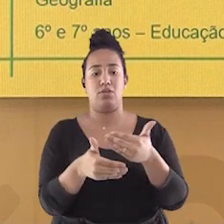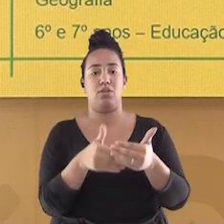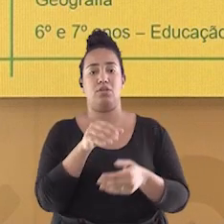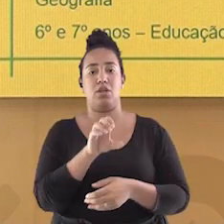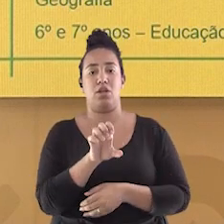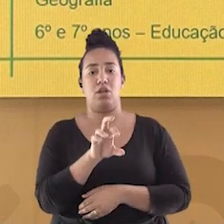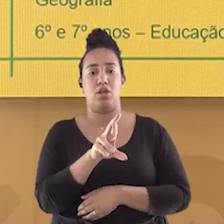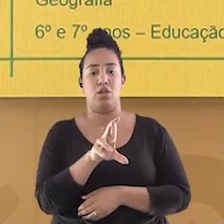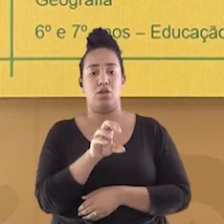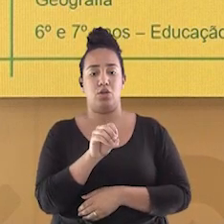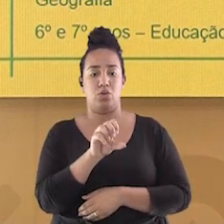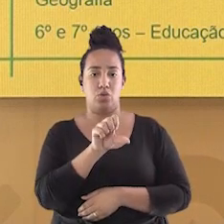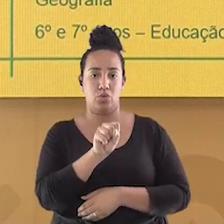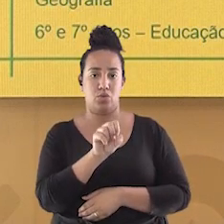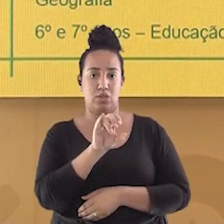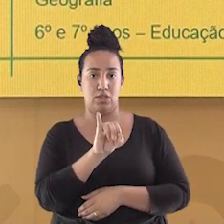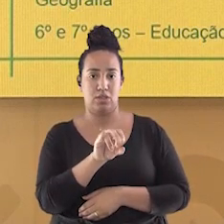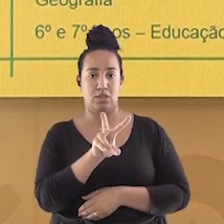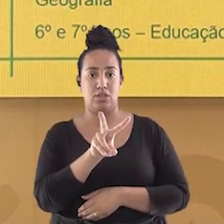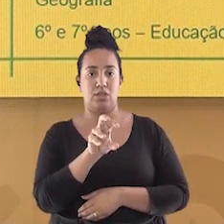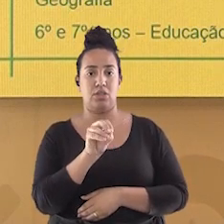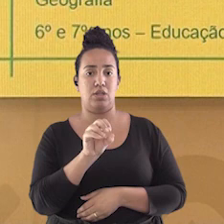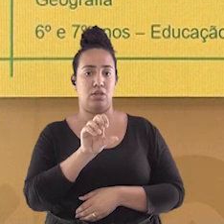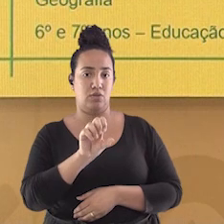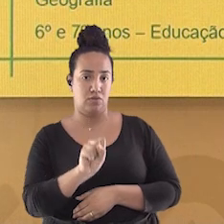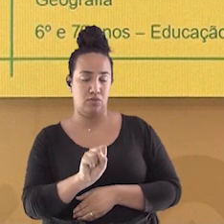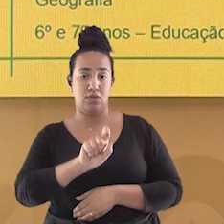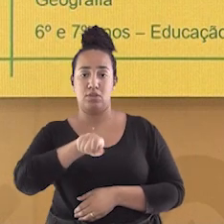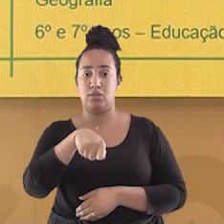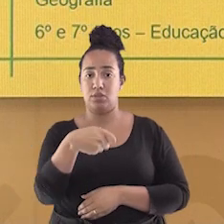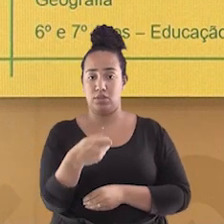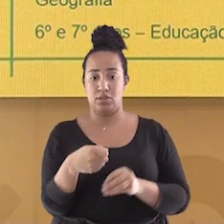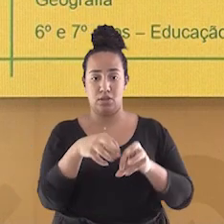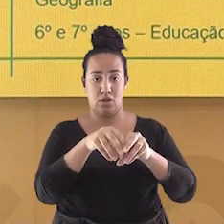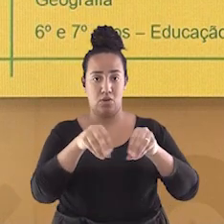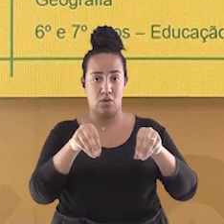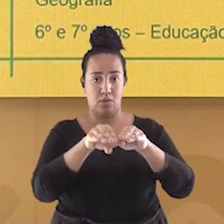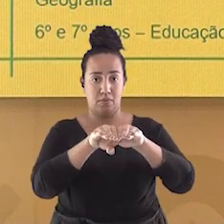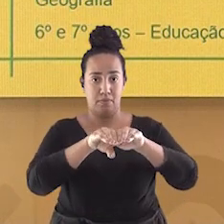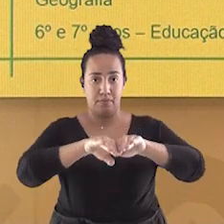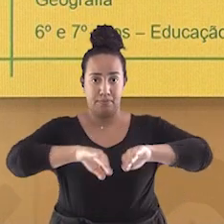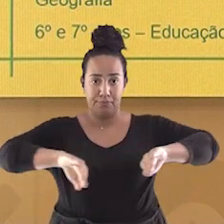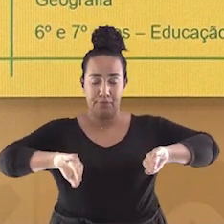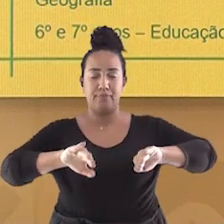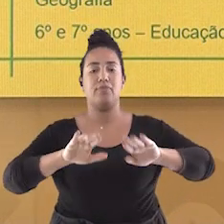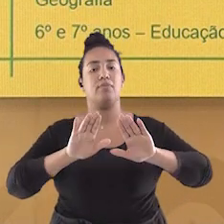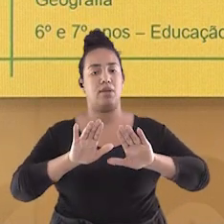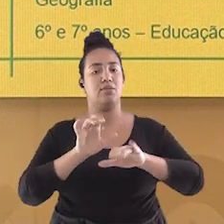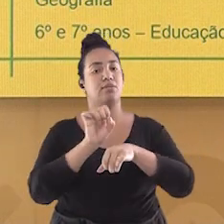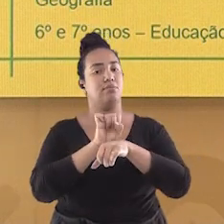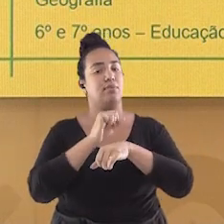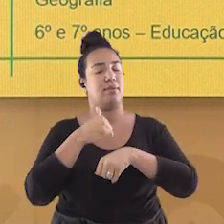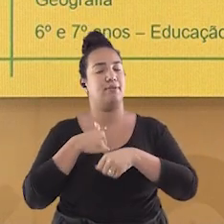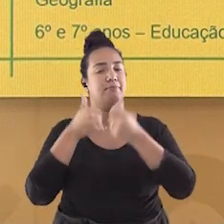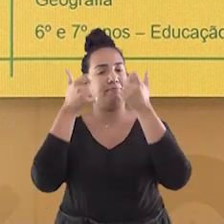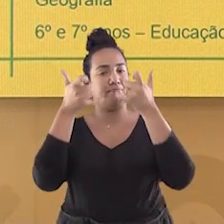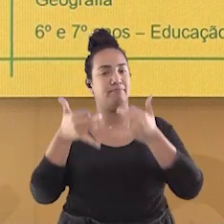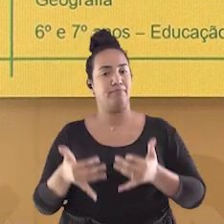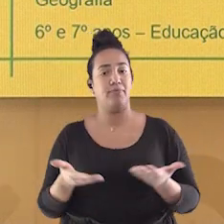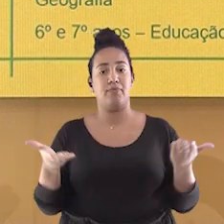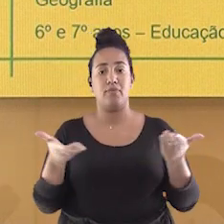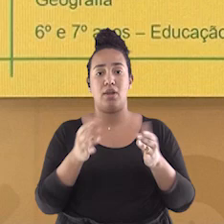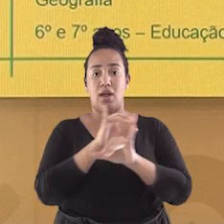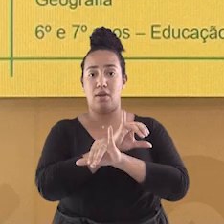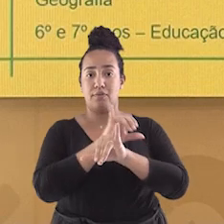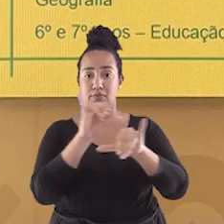processos erosivos. Mas como ele acontece? Guarda aí que a gente volta. Agora eu tenho um recado